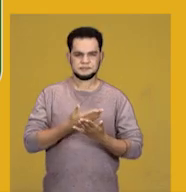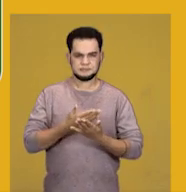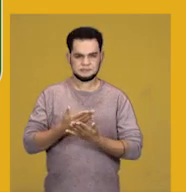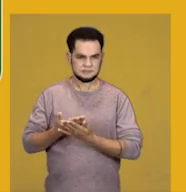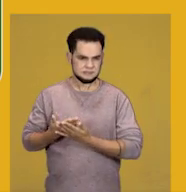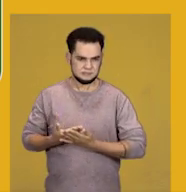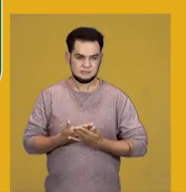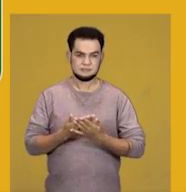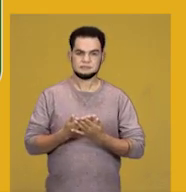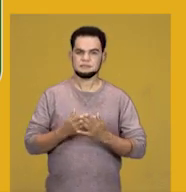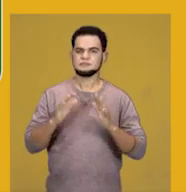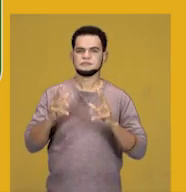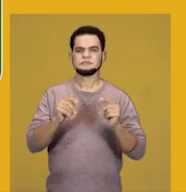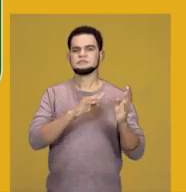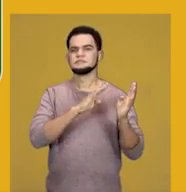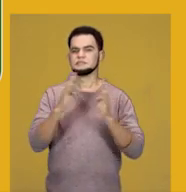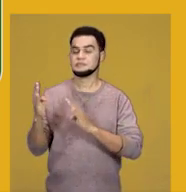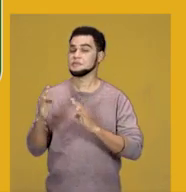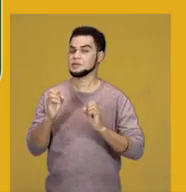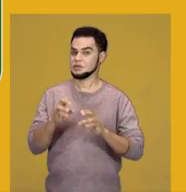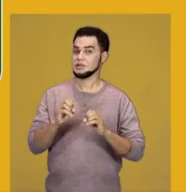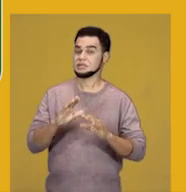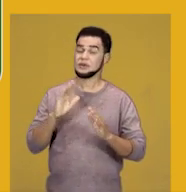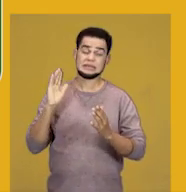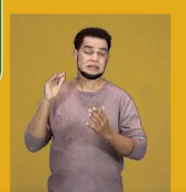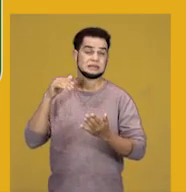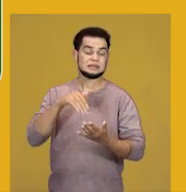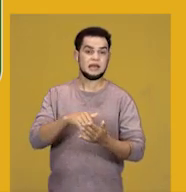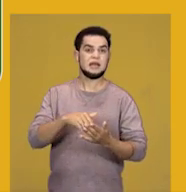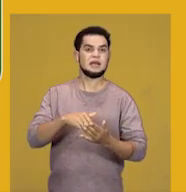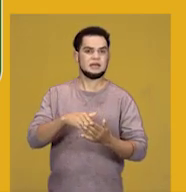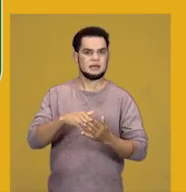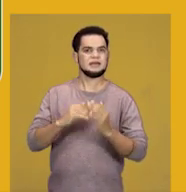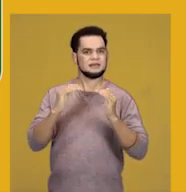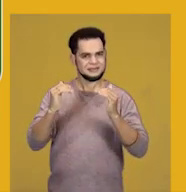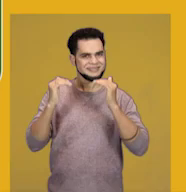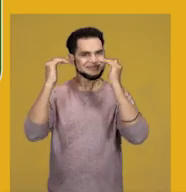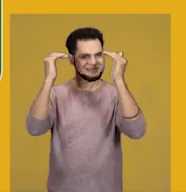processo educacional, cursou até a faculdade.